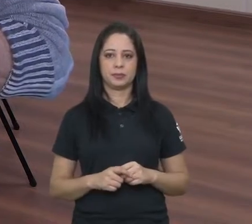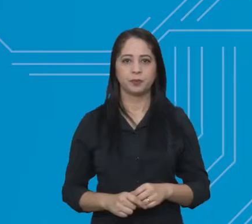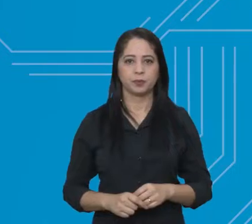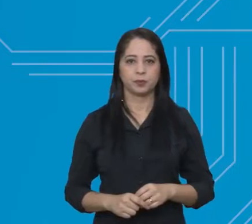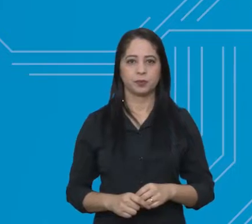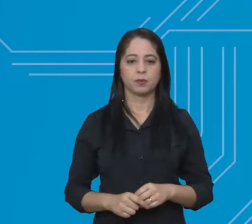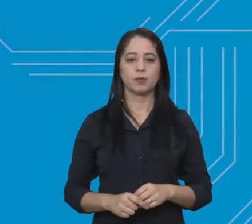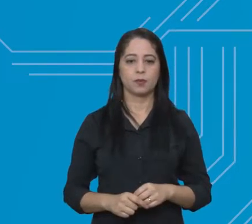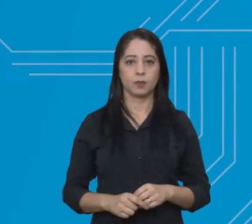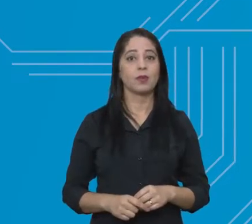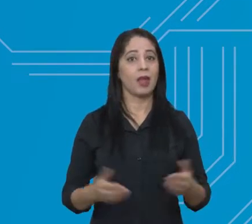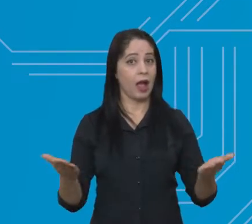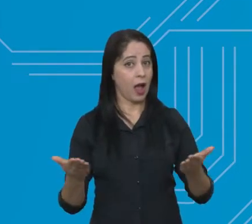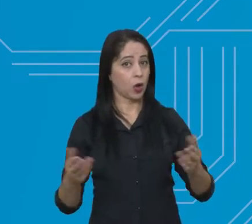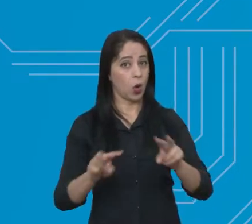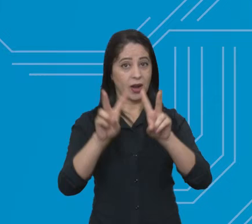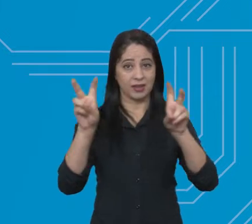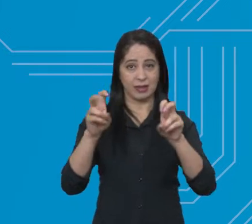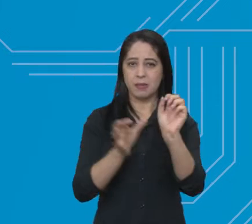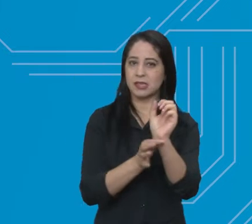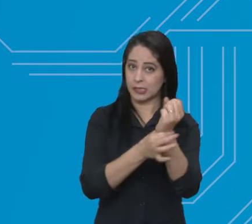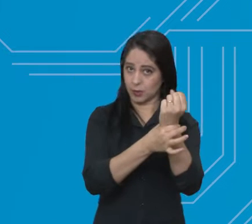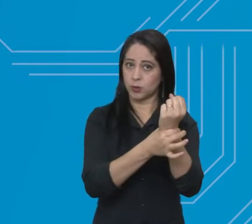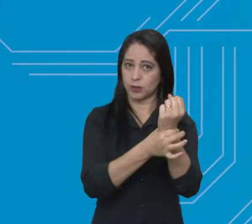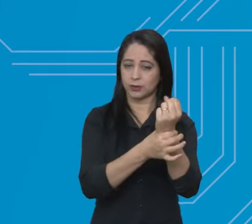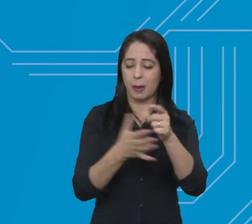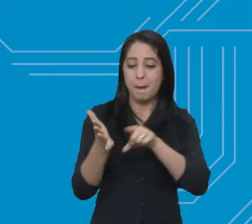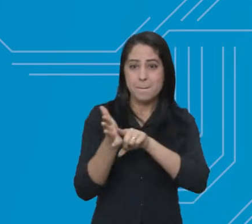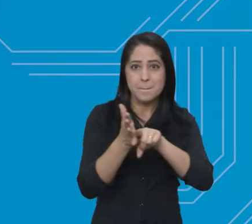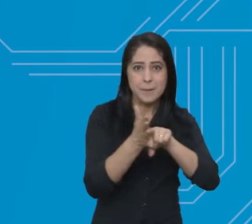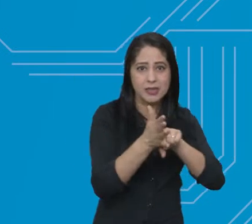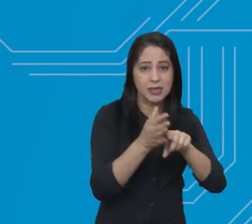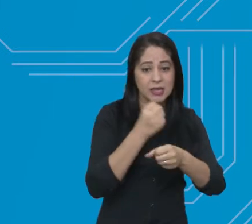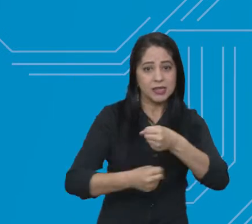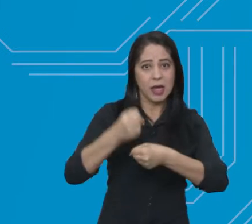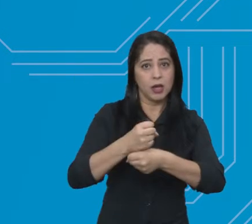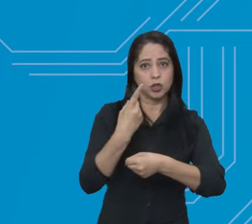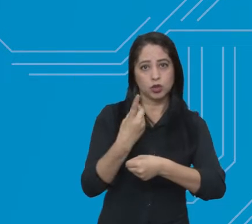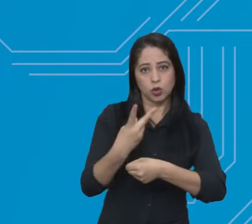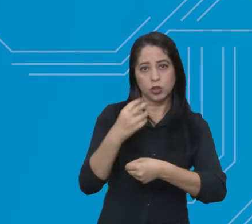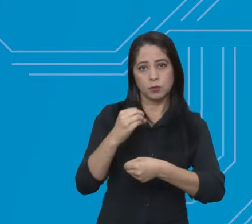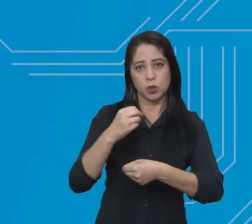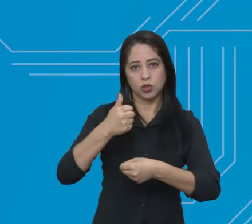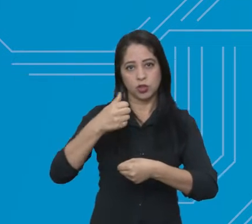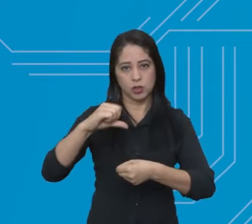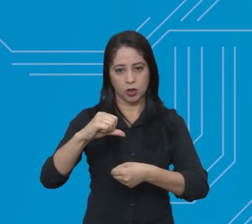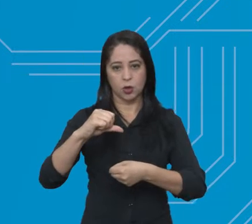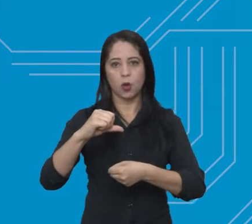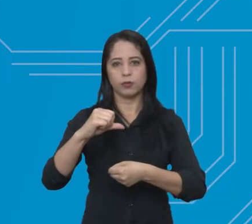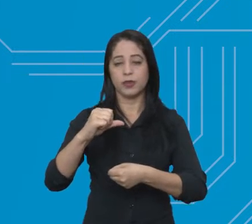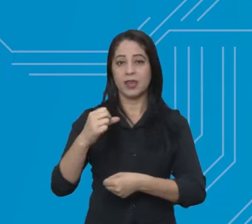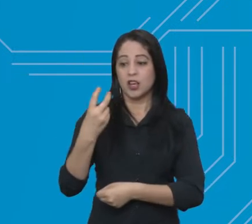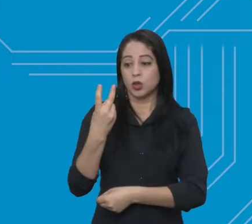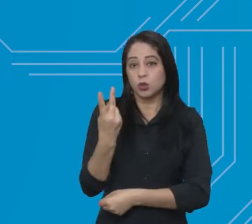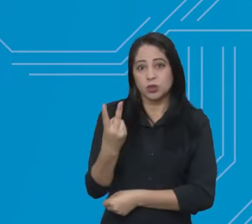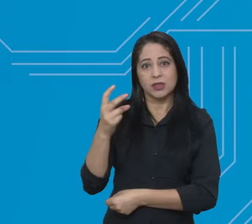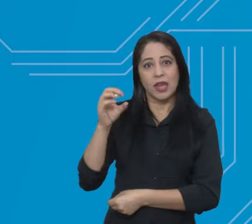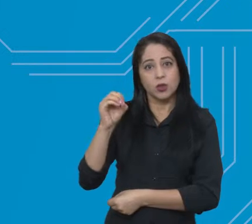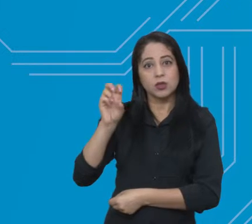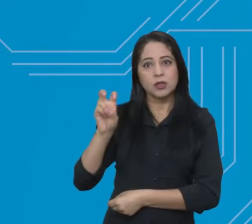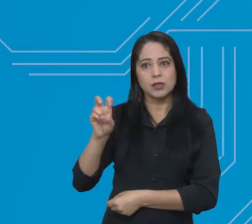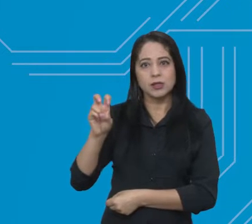lixo. Agora vamos falar de segurança. Uma pesquisa feita em 2019 apontou que mais de